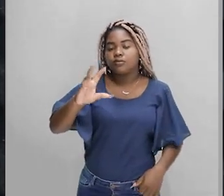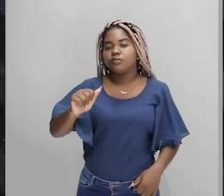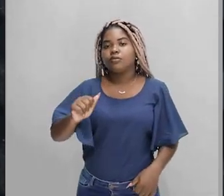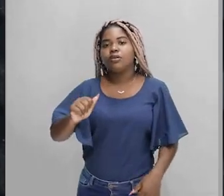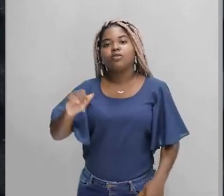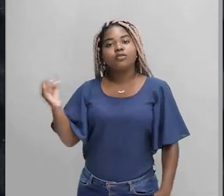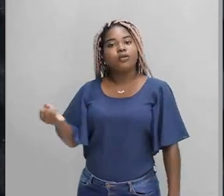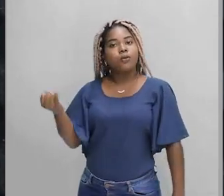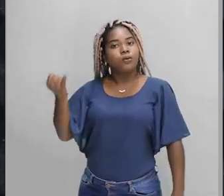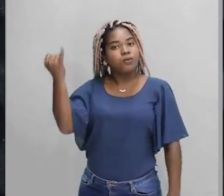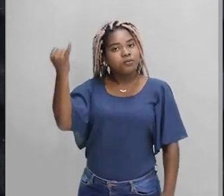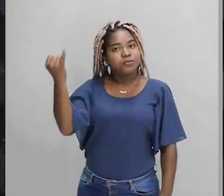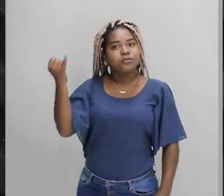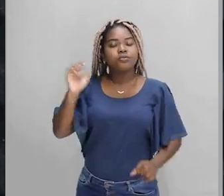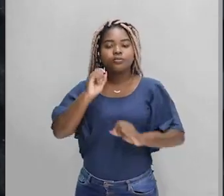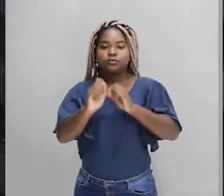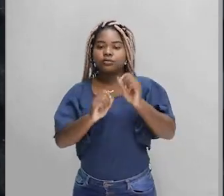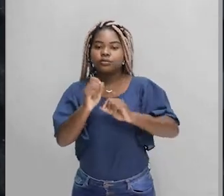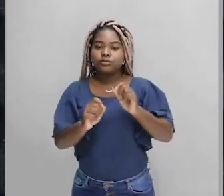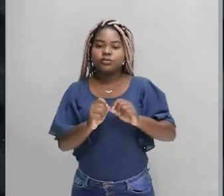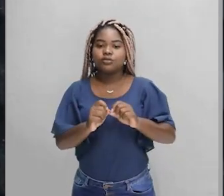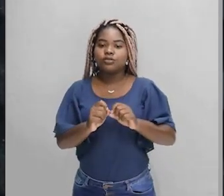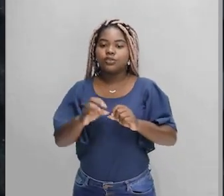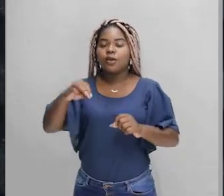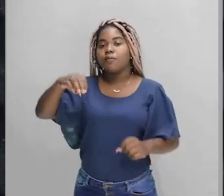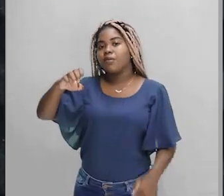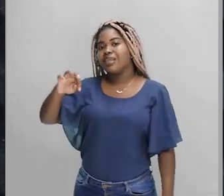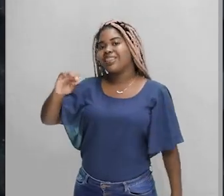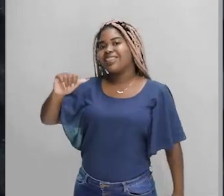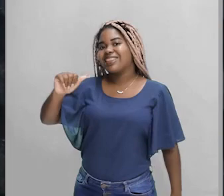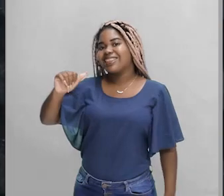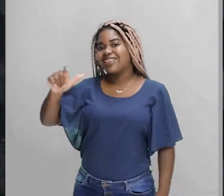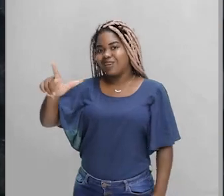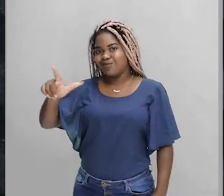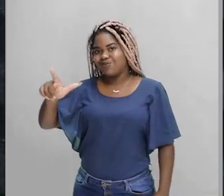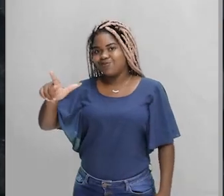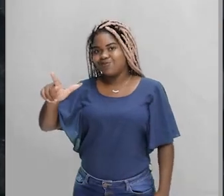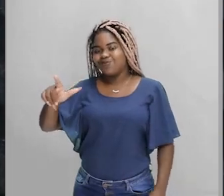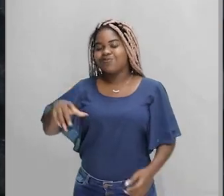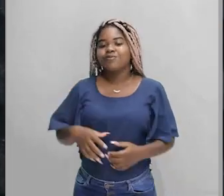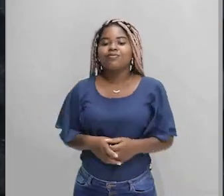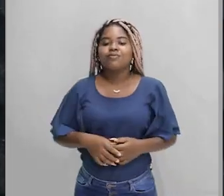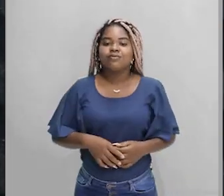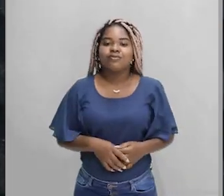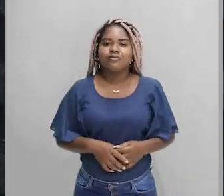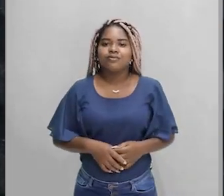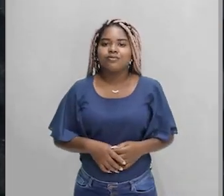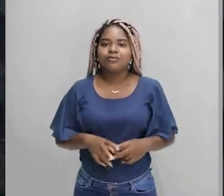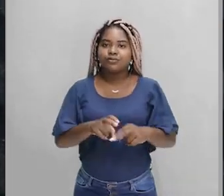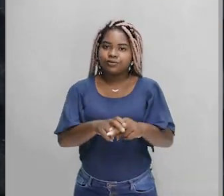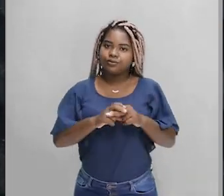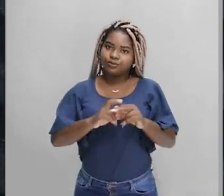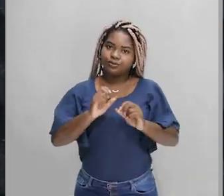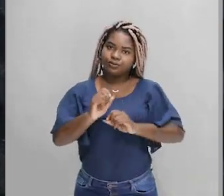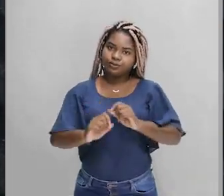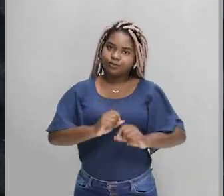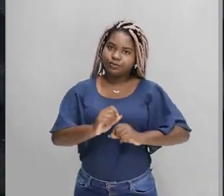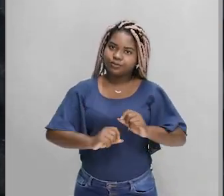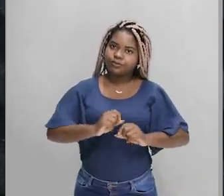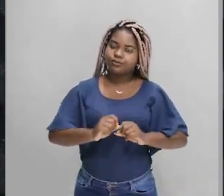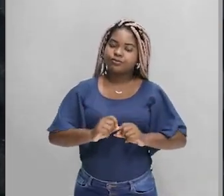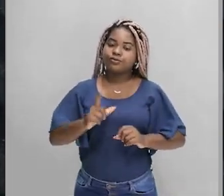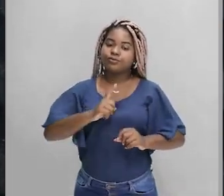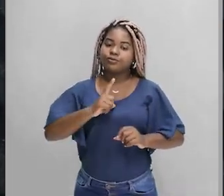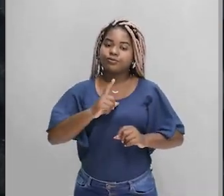galera, de minerais metálicos. Tá? Ou seja, é no escudo cristalino, ou maciço antigo, que tu vai extrair os